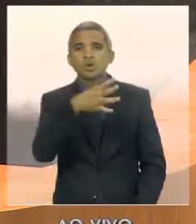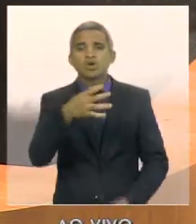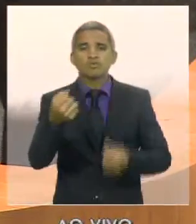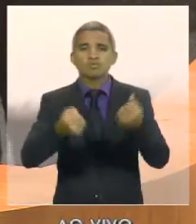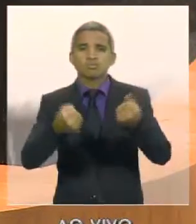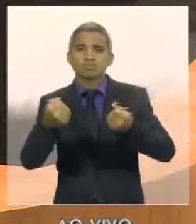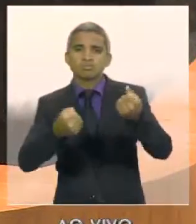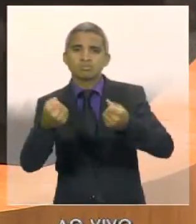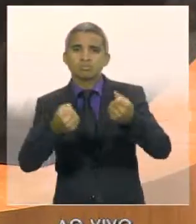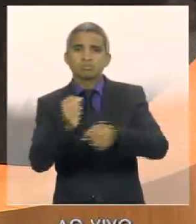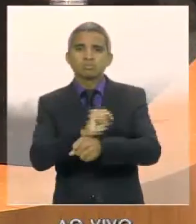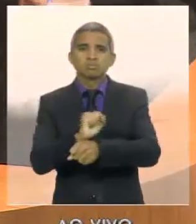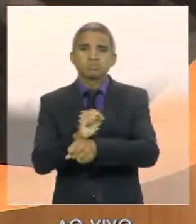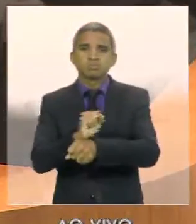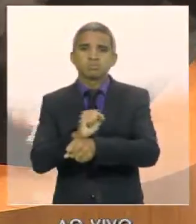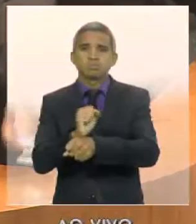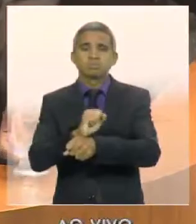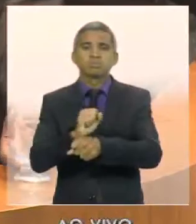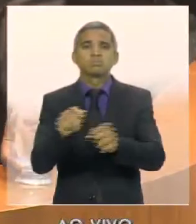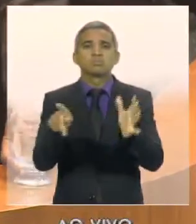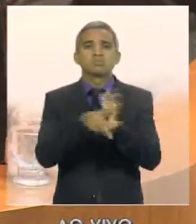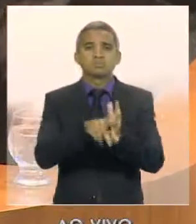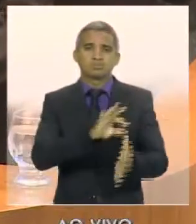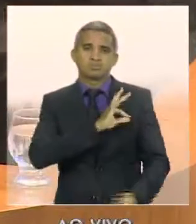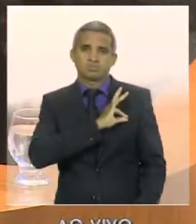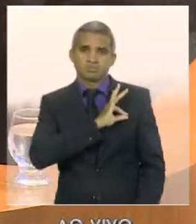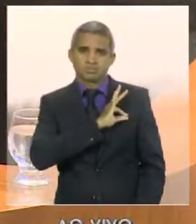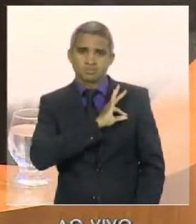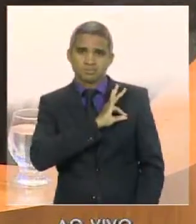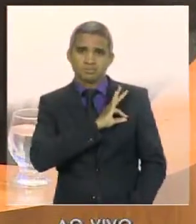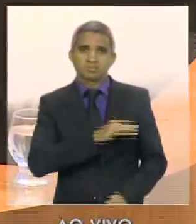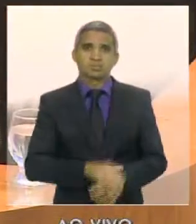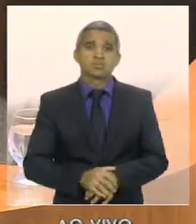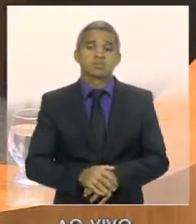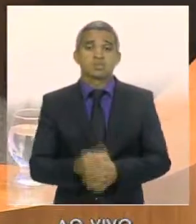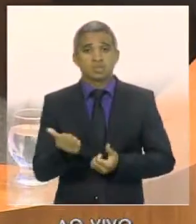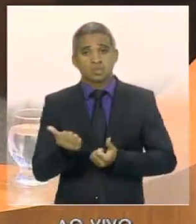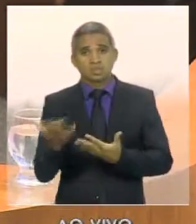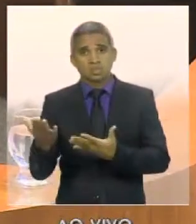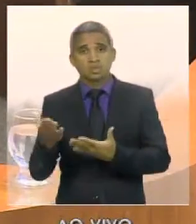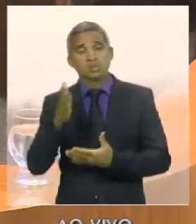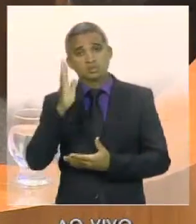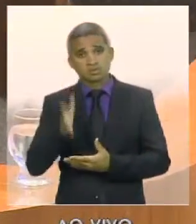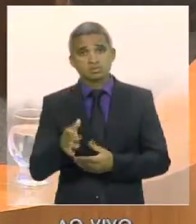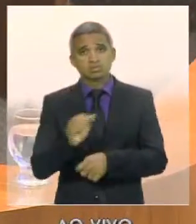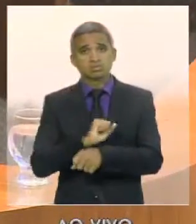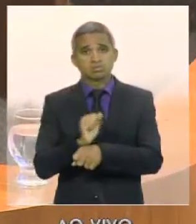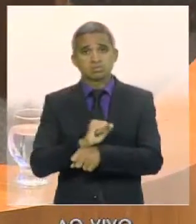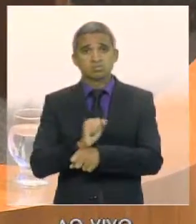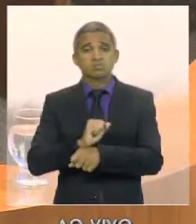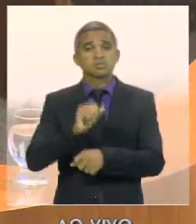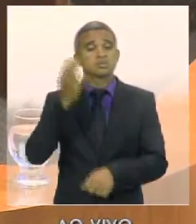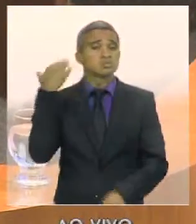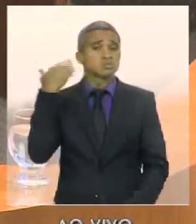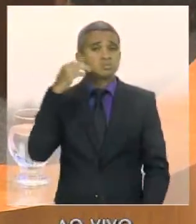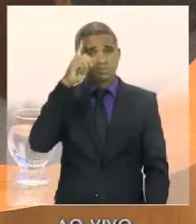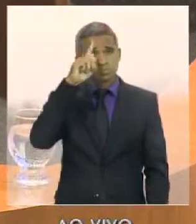Militar. Essa entrega, em conjunto com outra que houve já, inclusive, no dia 19 de